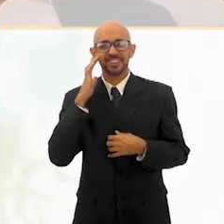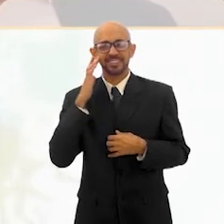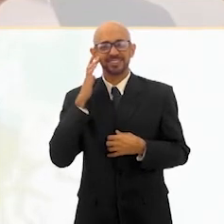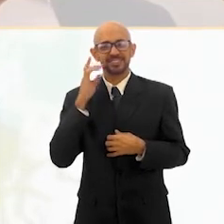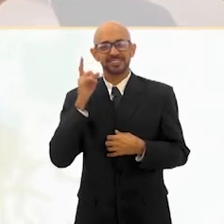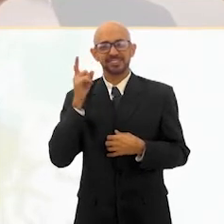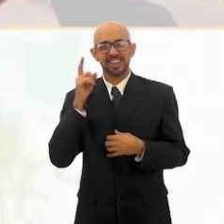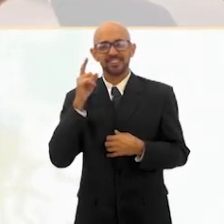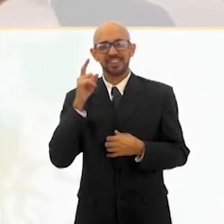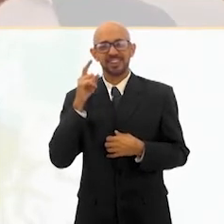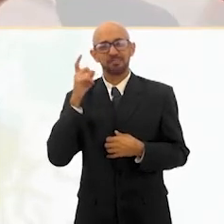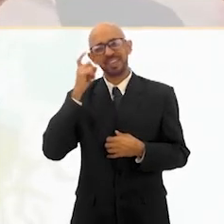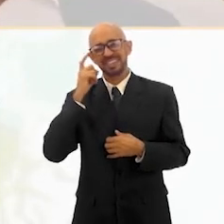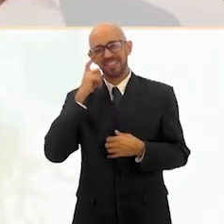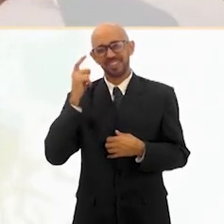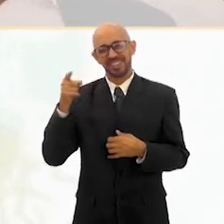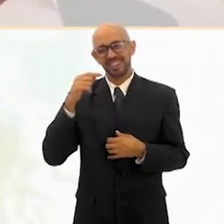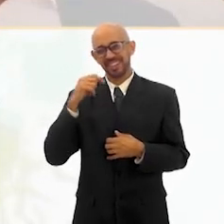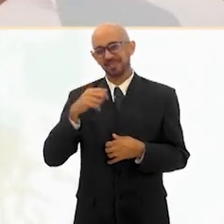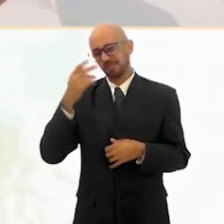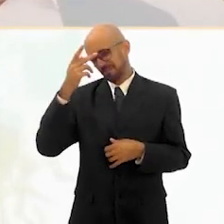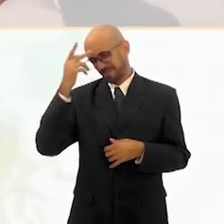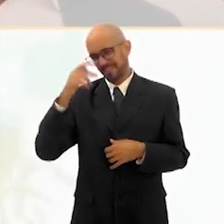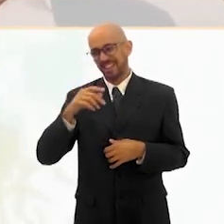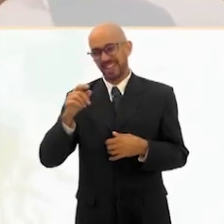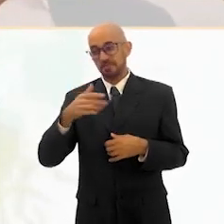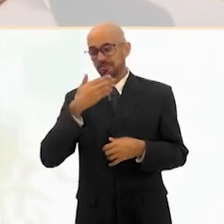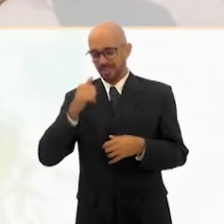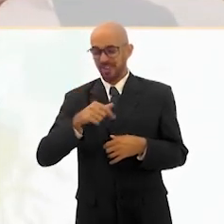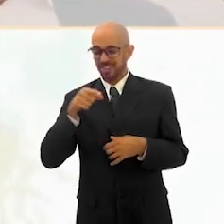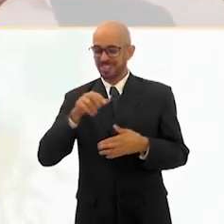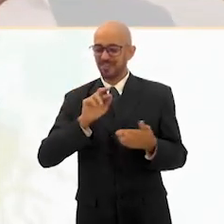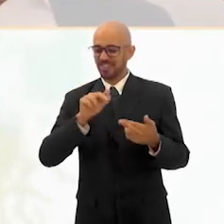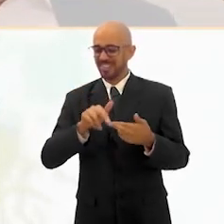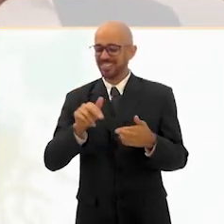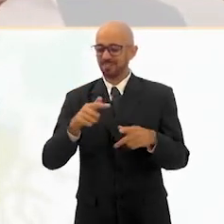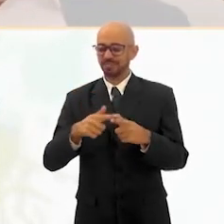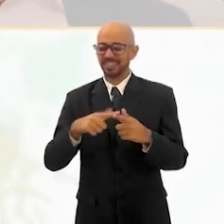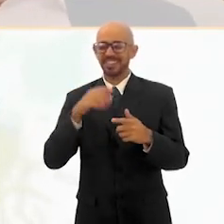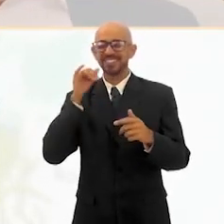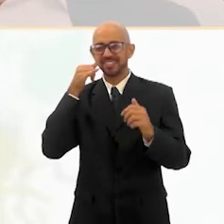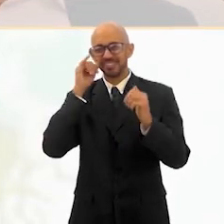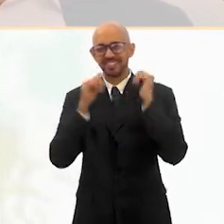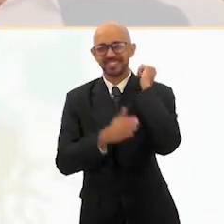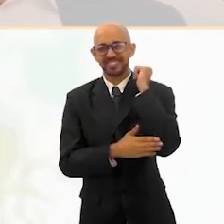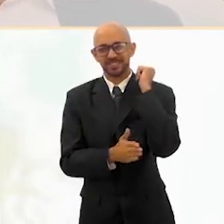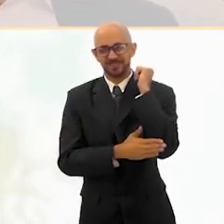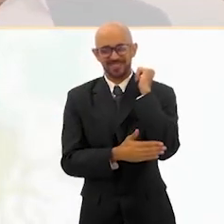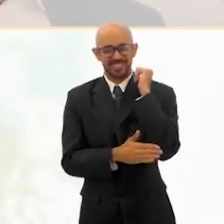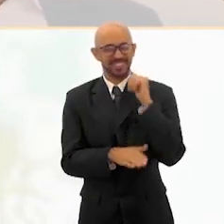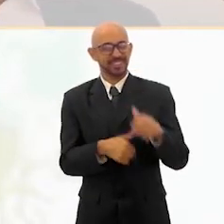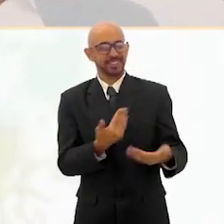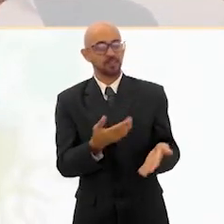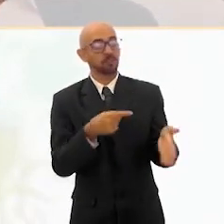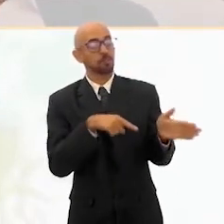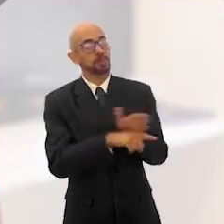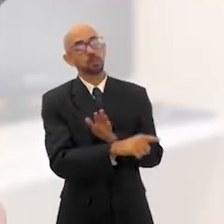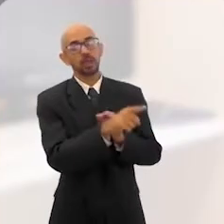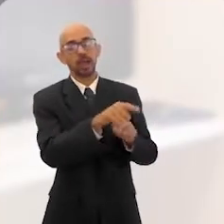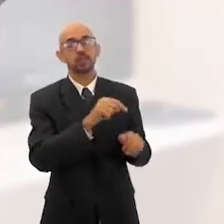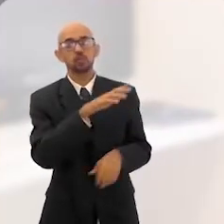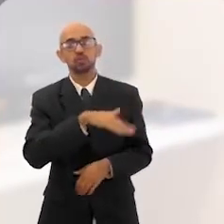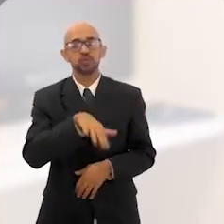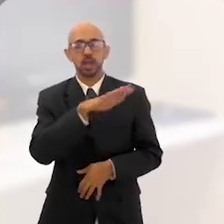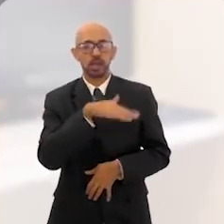muito, delícia, delícia. né? Eu acho que eu pegar essa referência, que aí não causa ciúme nos mais recentes. Mas aí eu vou te perguntar,